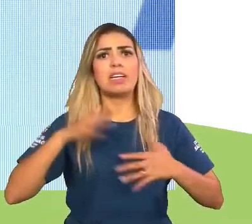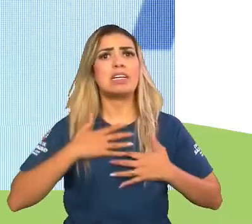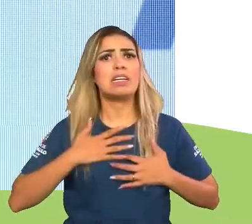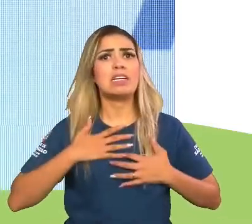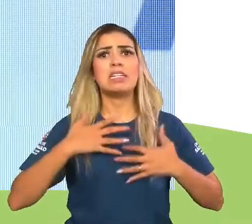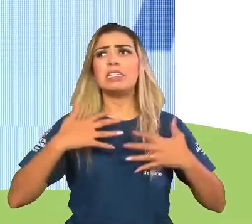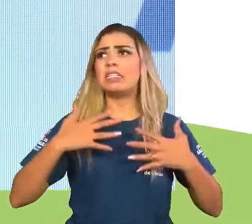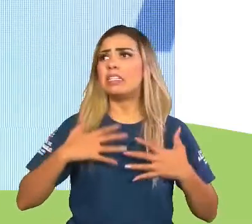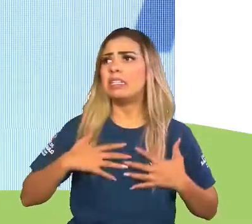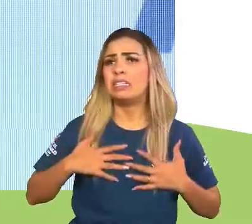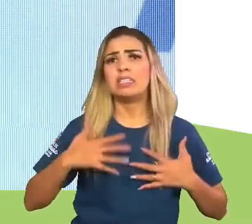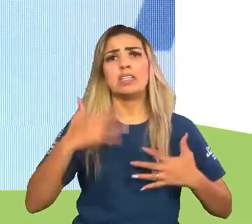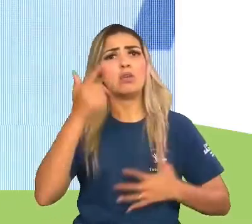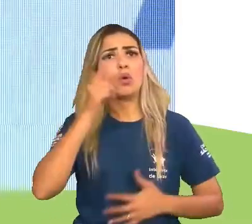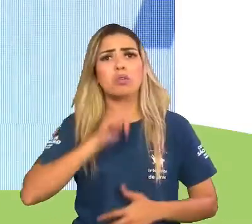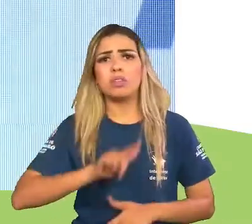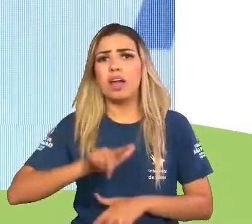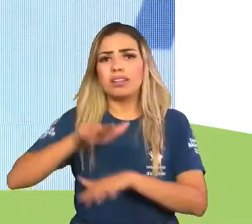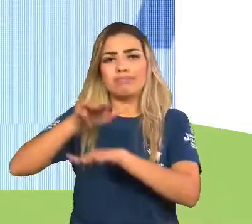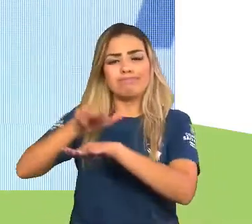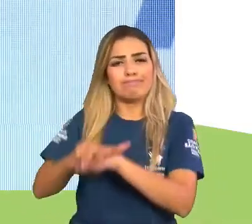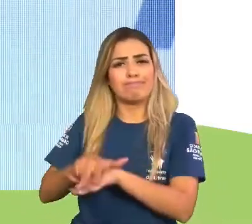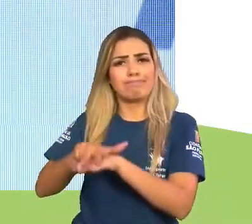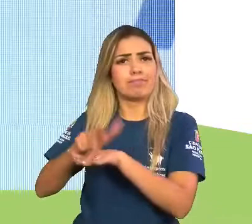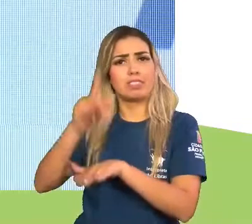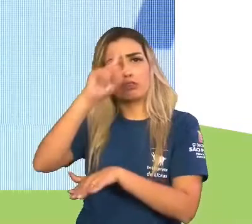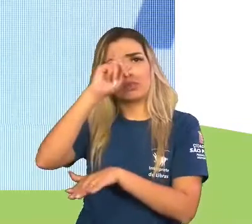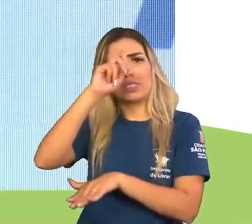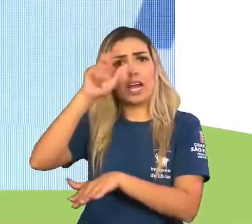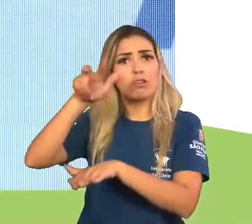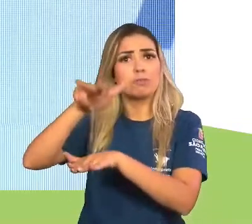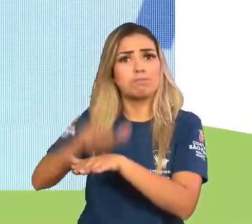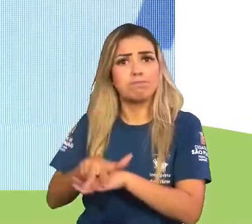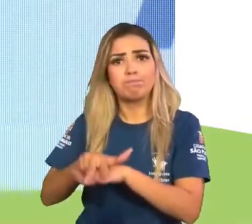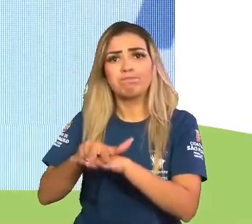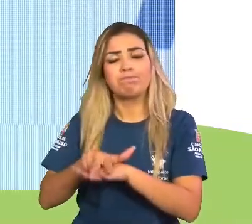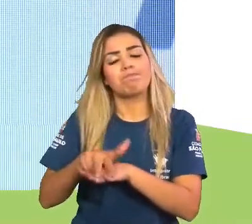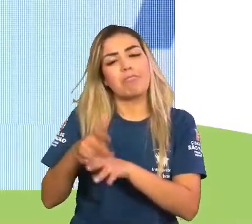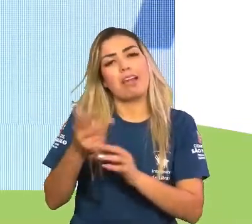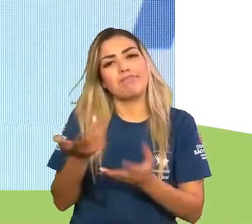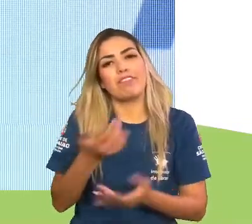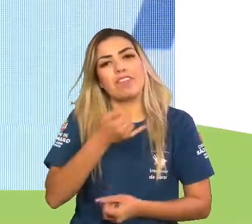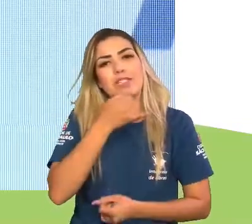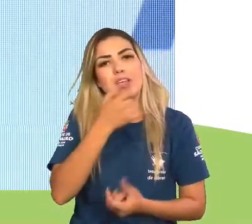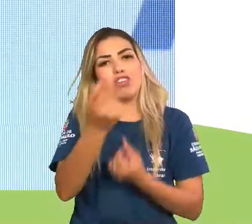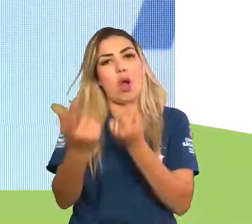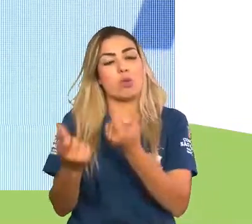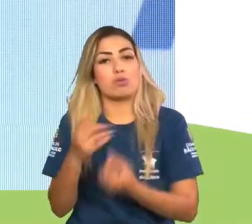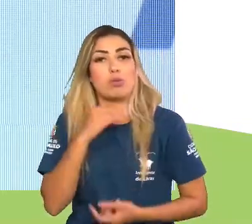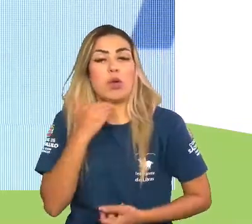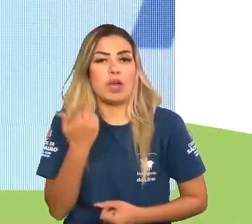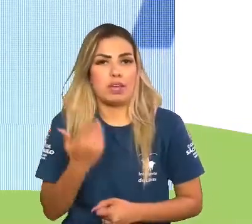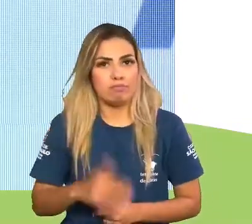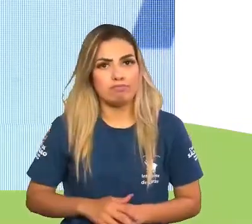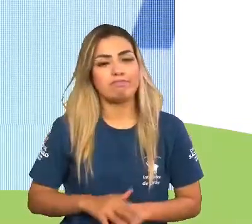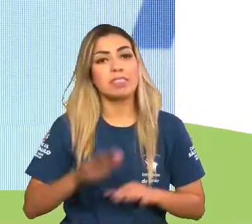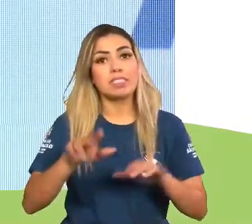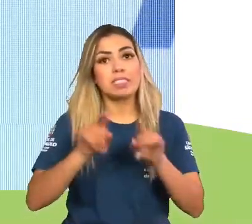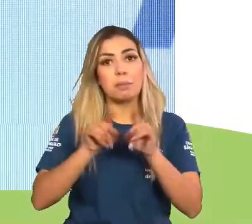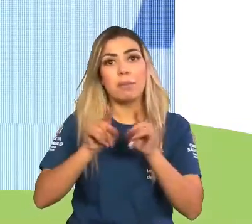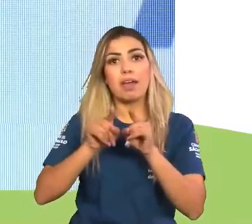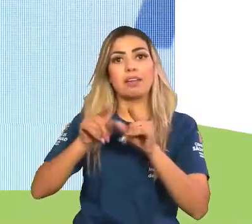durante a internação, e infelizmente alguns não sobreviveram. Muitos profissionais se foram,